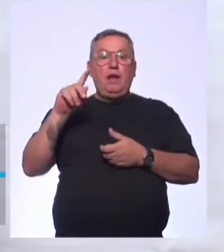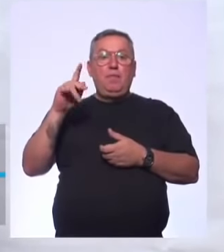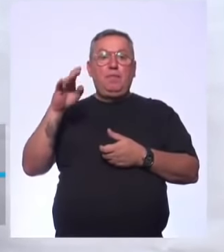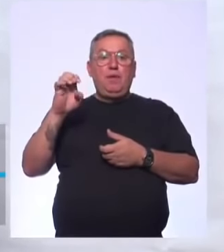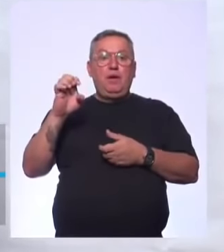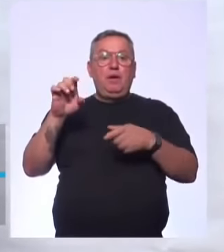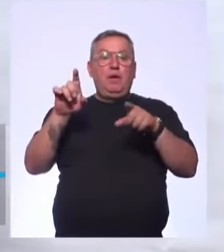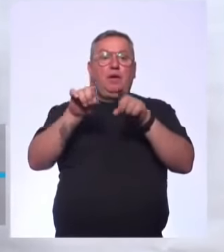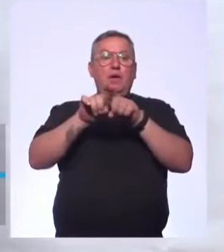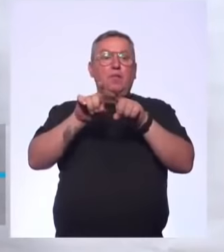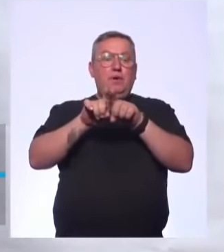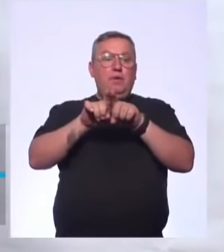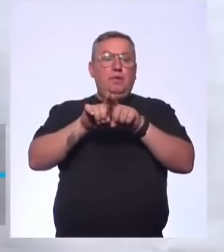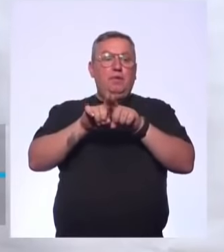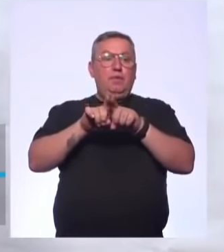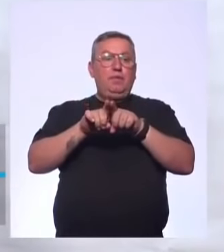Felipe.